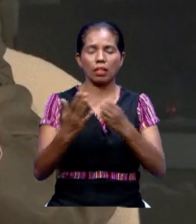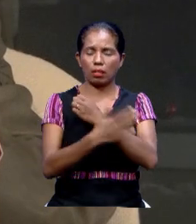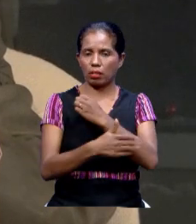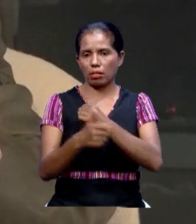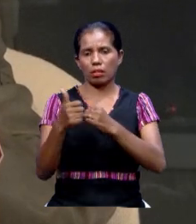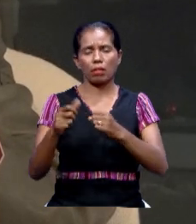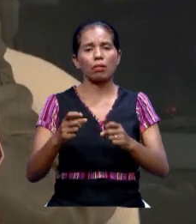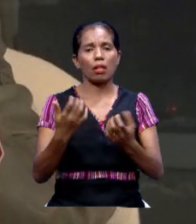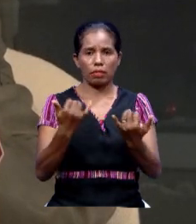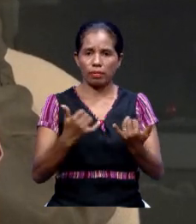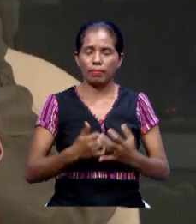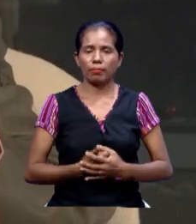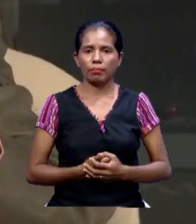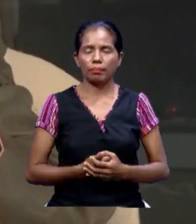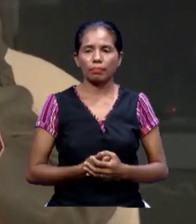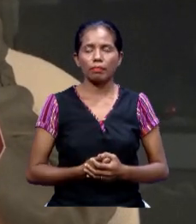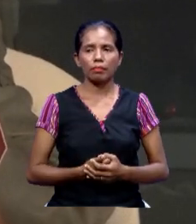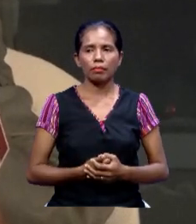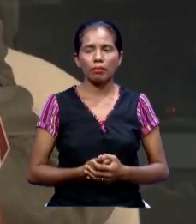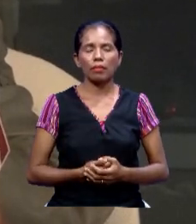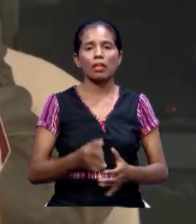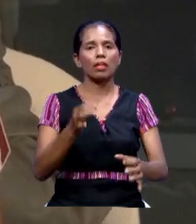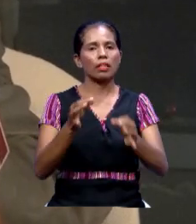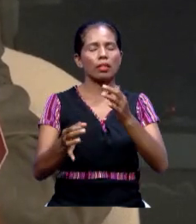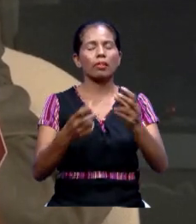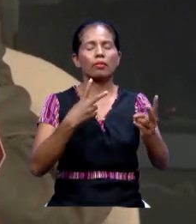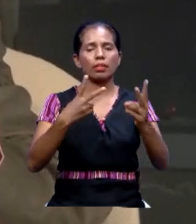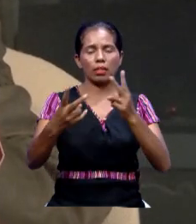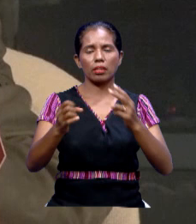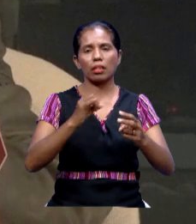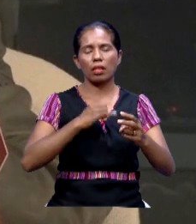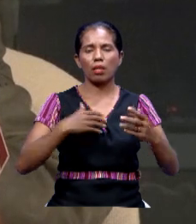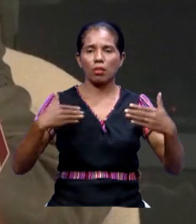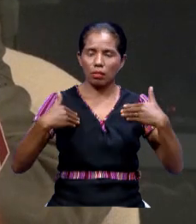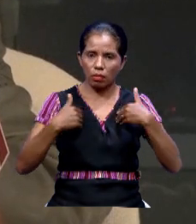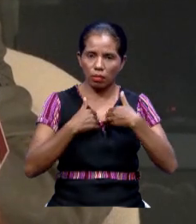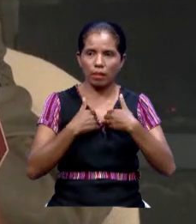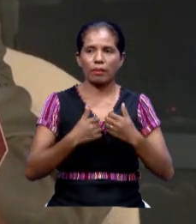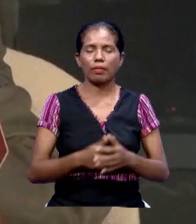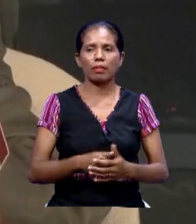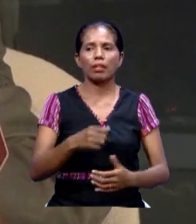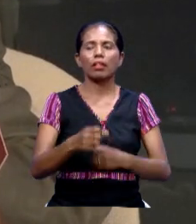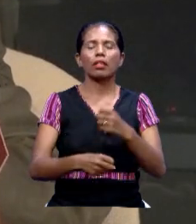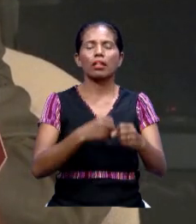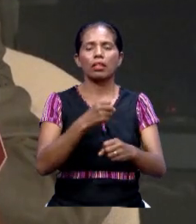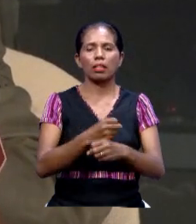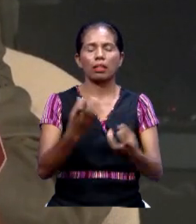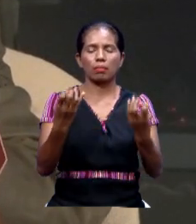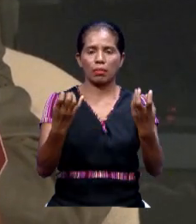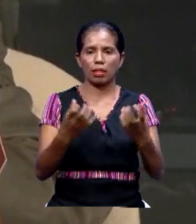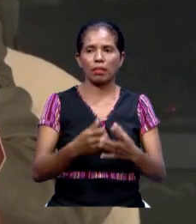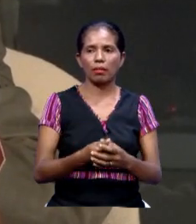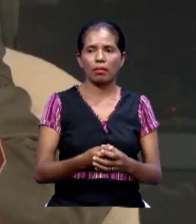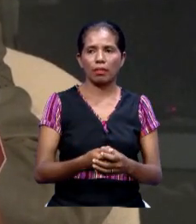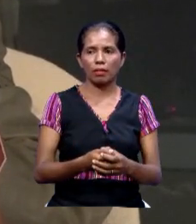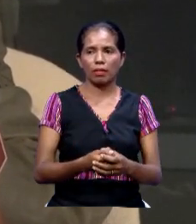então. Mas que viagem se nem ao colo, não? Tamba tinha ira de lara, mas